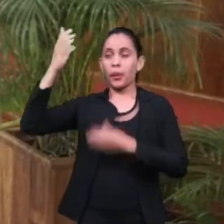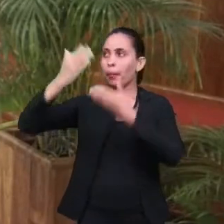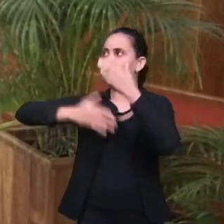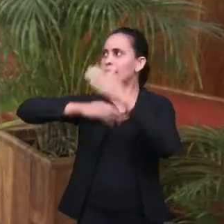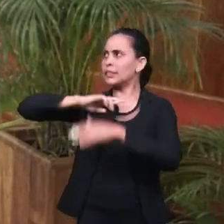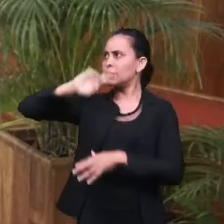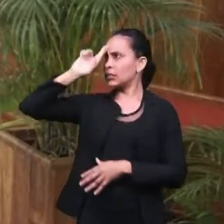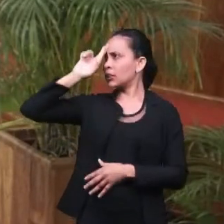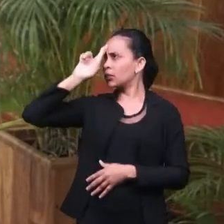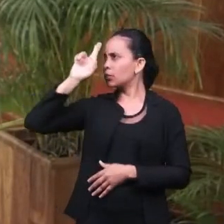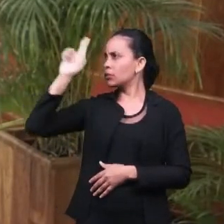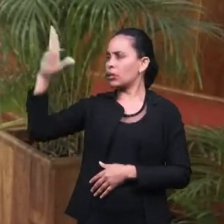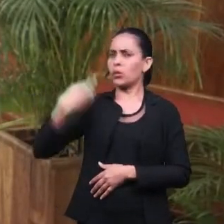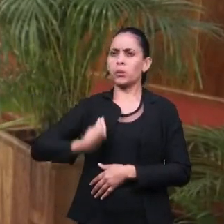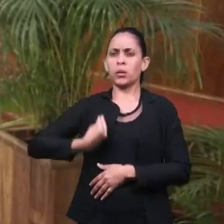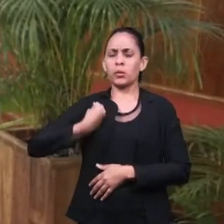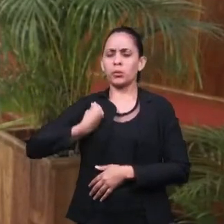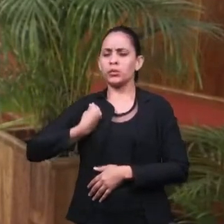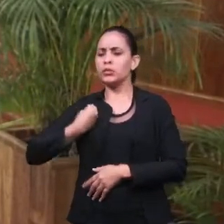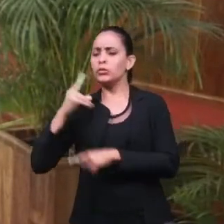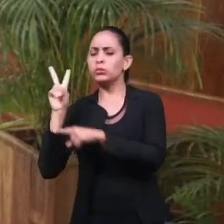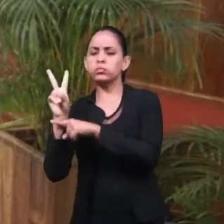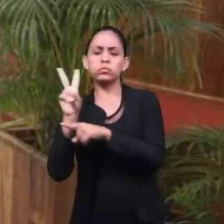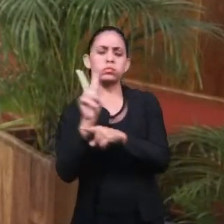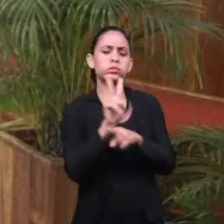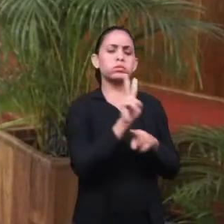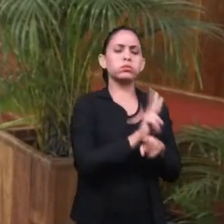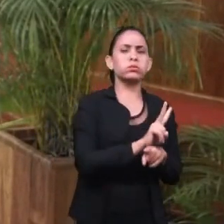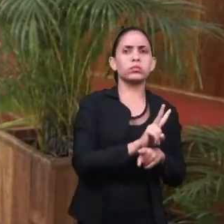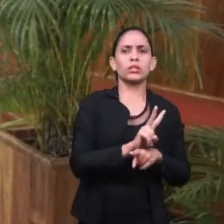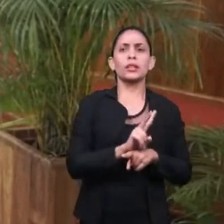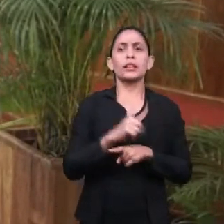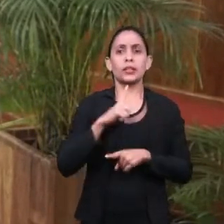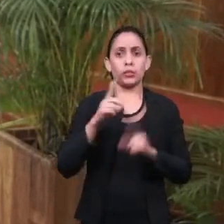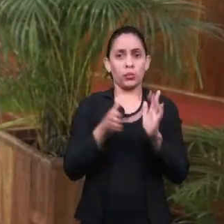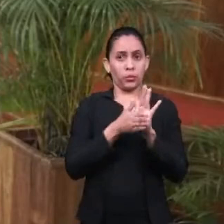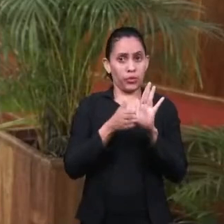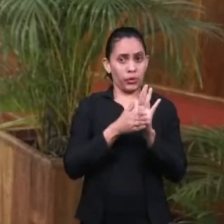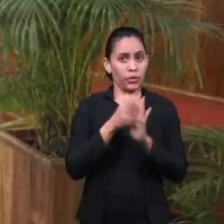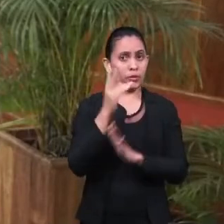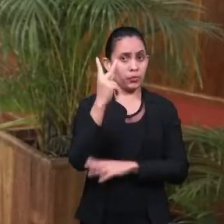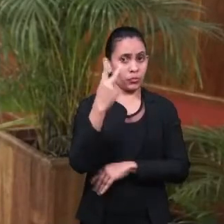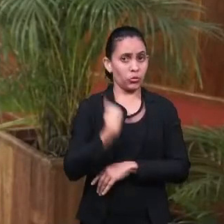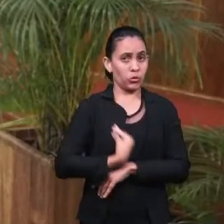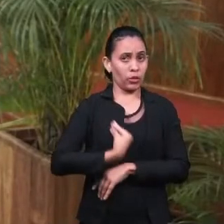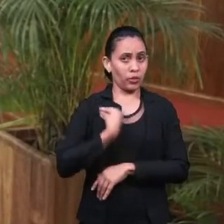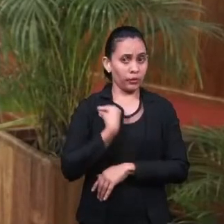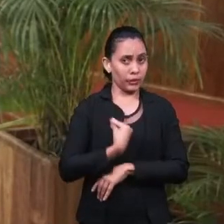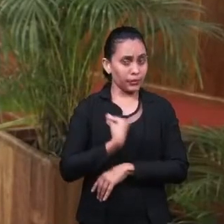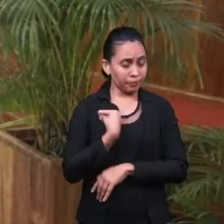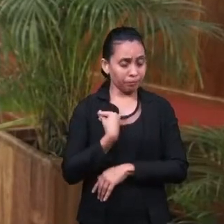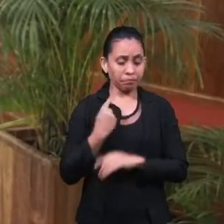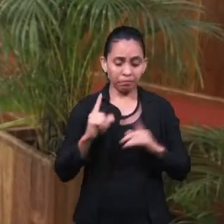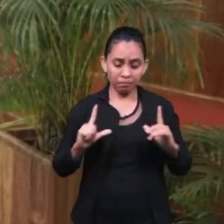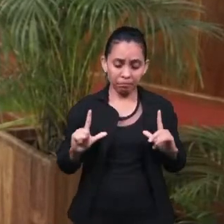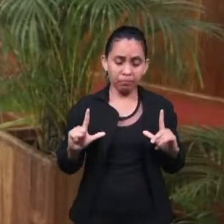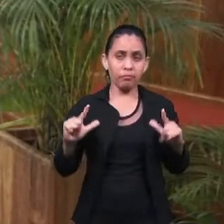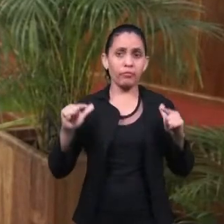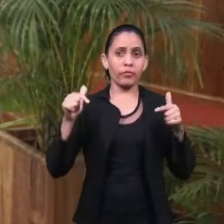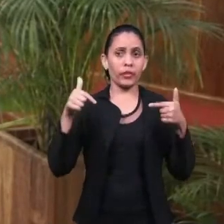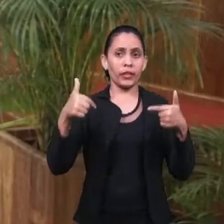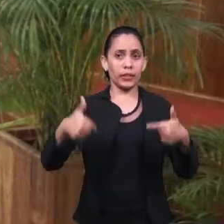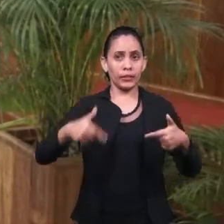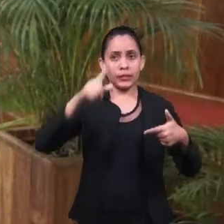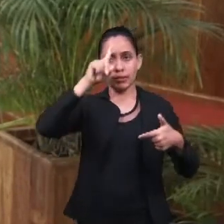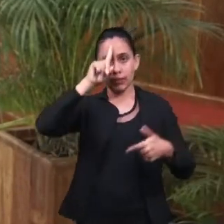na sua onipotência. Ele tem um plano para a criação dele, mas